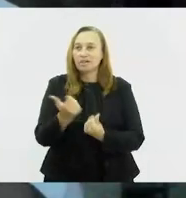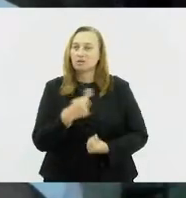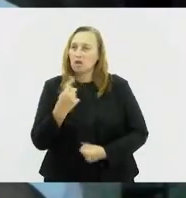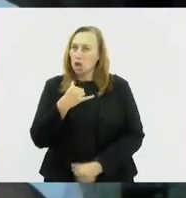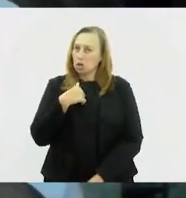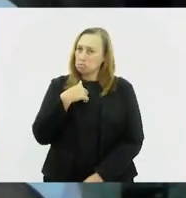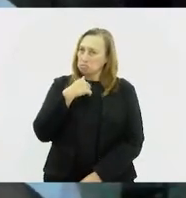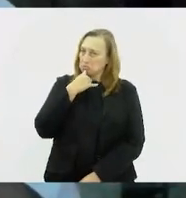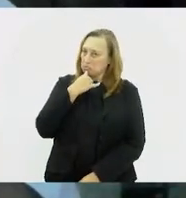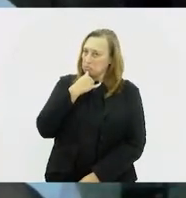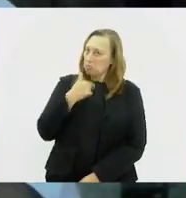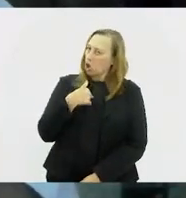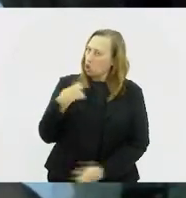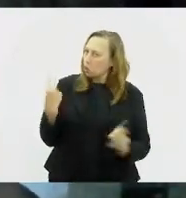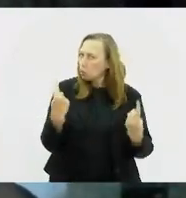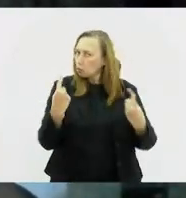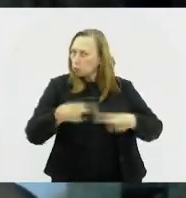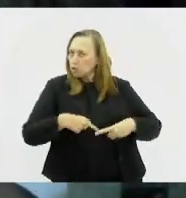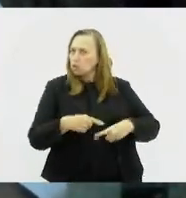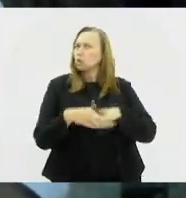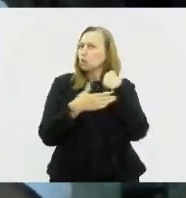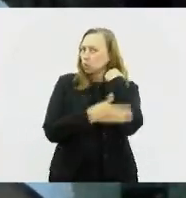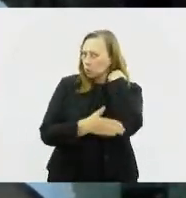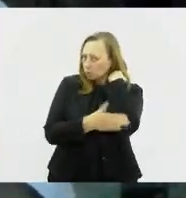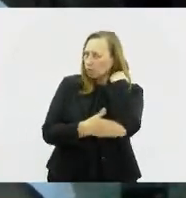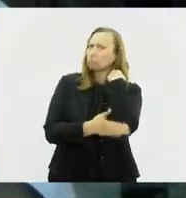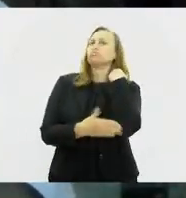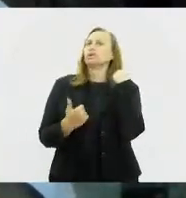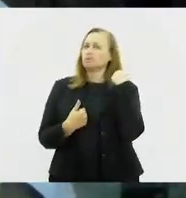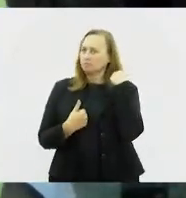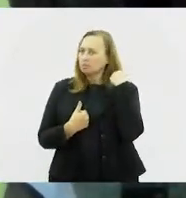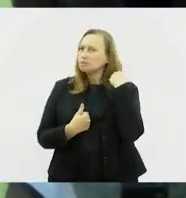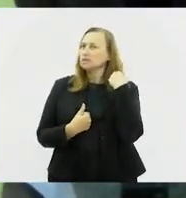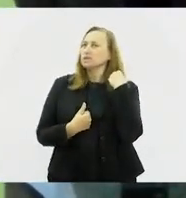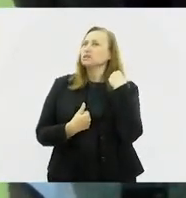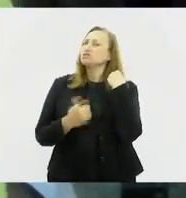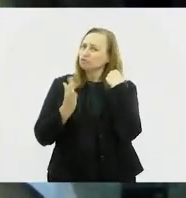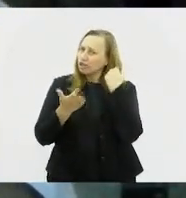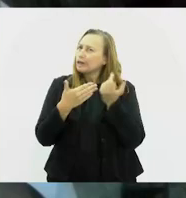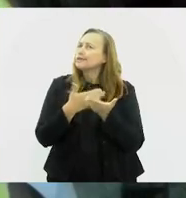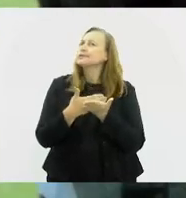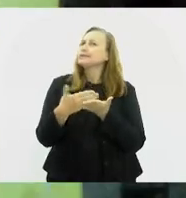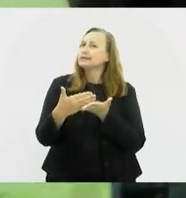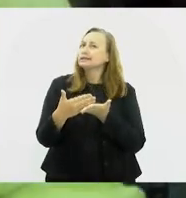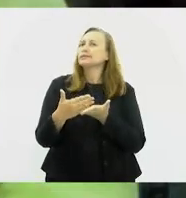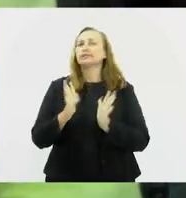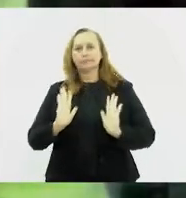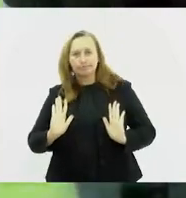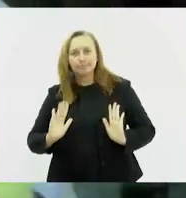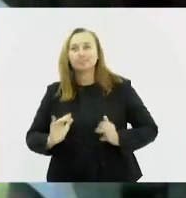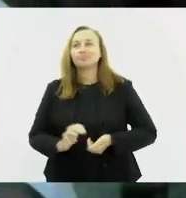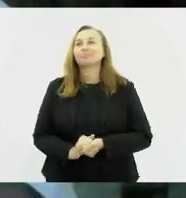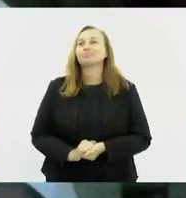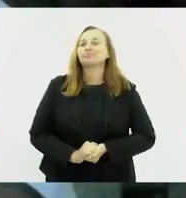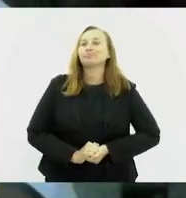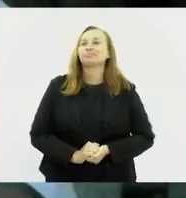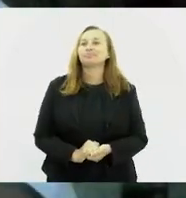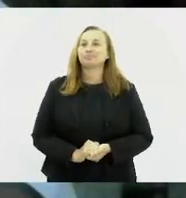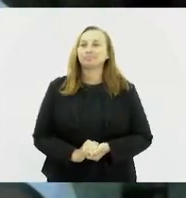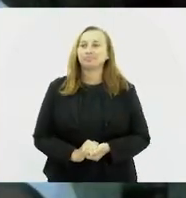Eu sou competitiva, sou ciumenta, então a gente já começa por aqui.